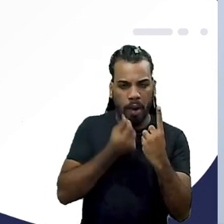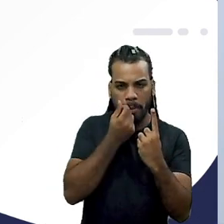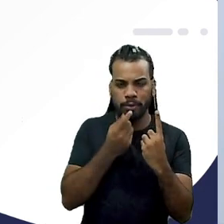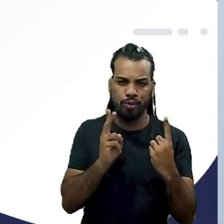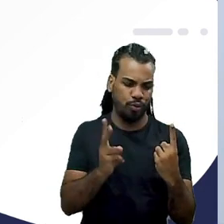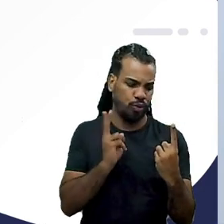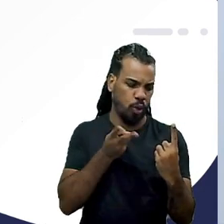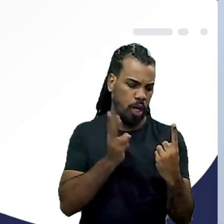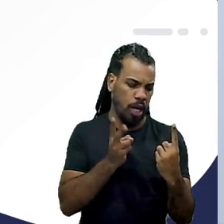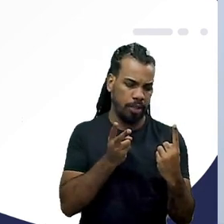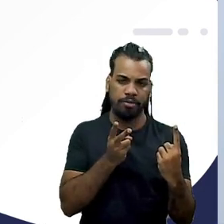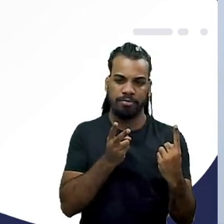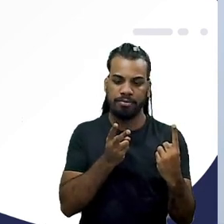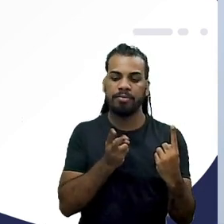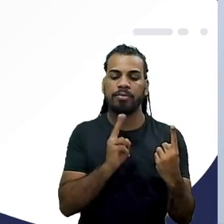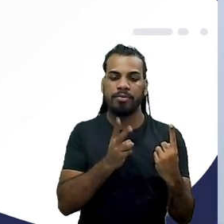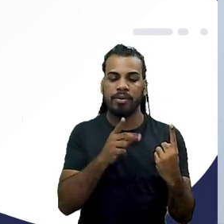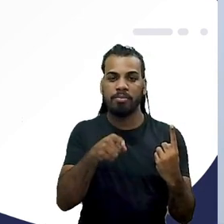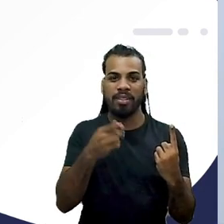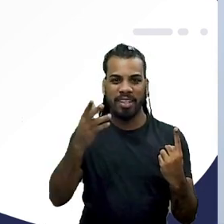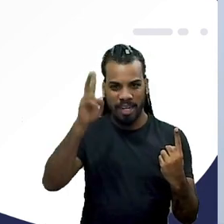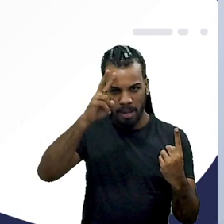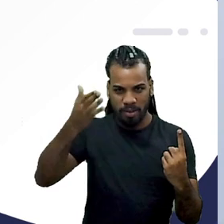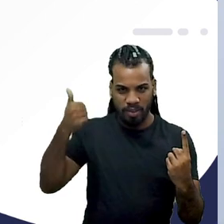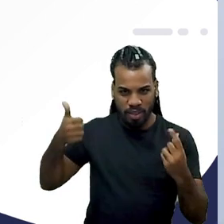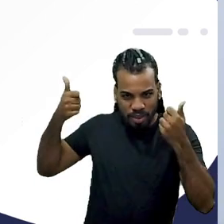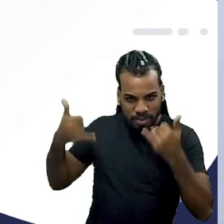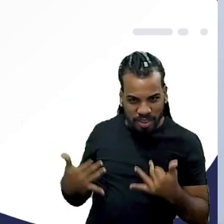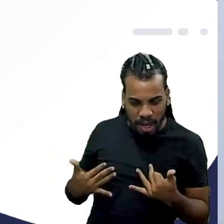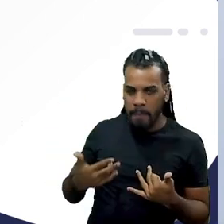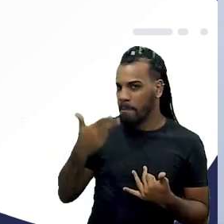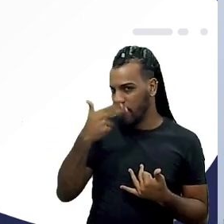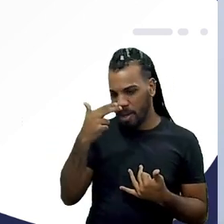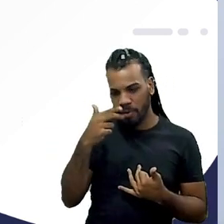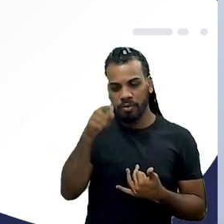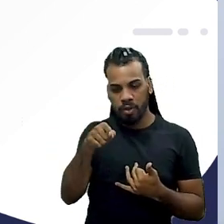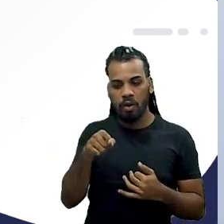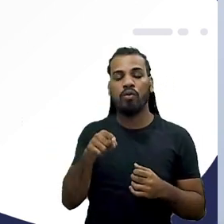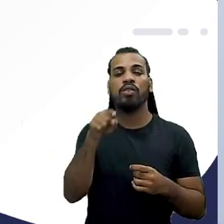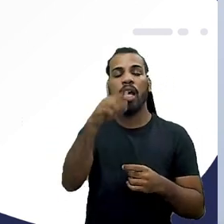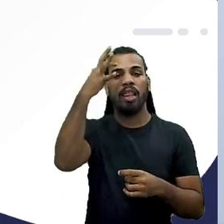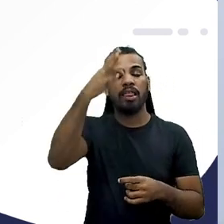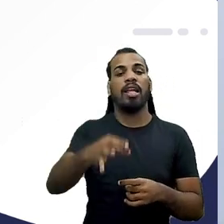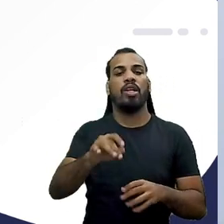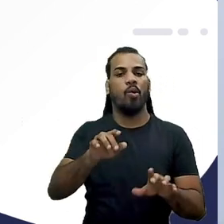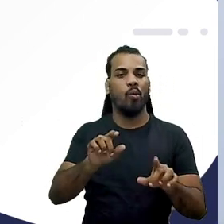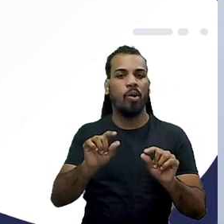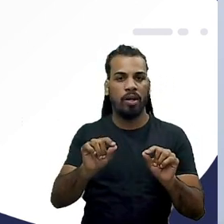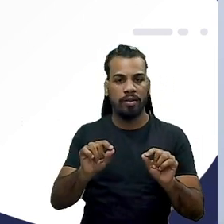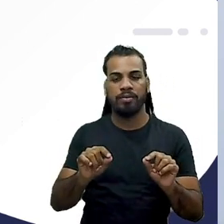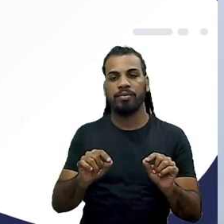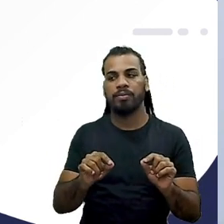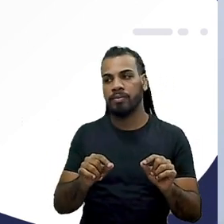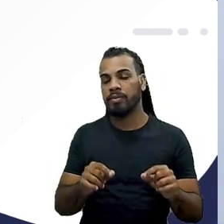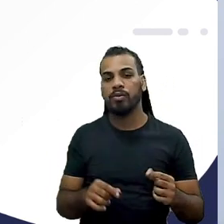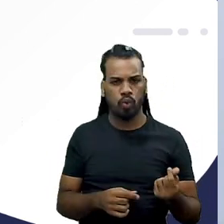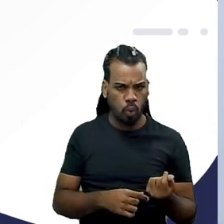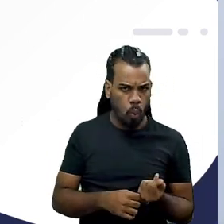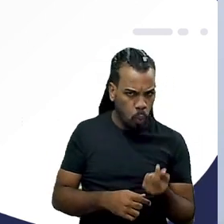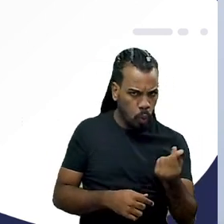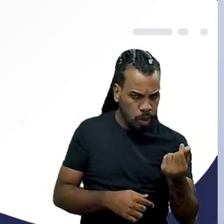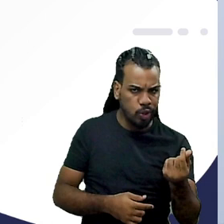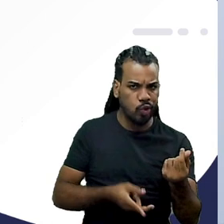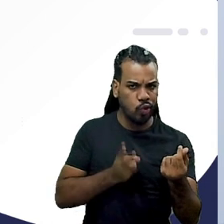Então, usando o mesmo procedimento que eu acabei de explicar, você vai chegar à conclusão de que um custo do lápis